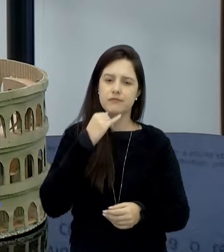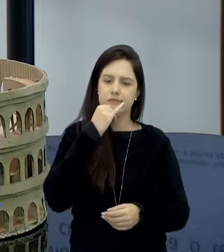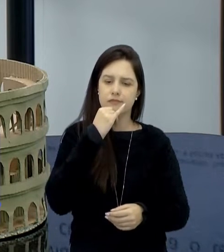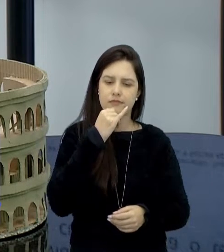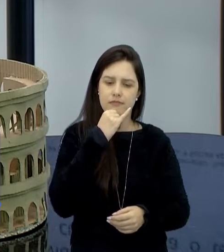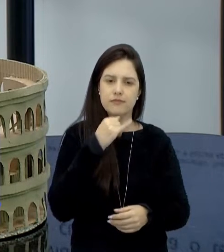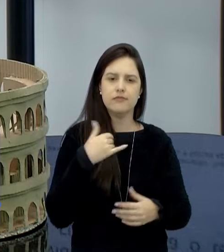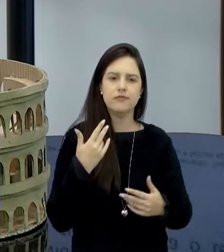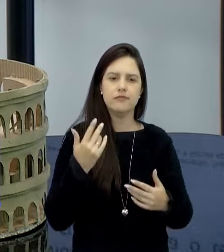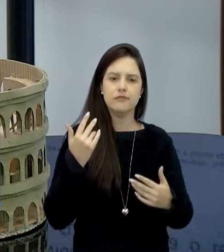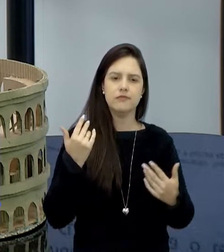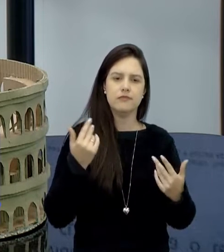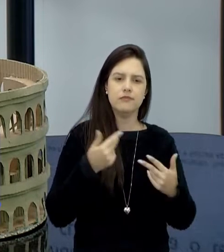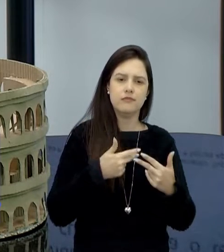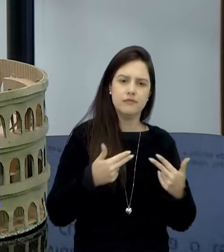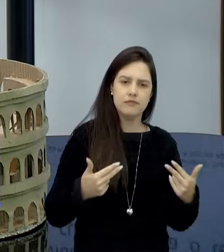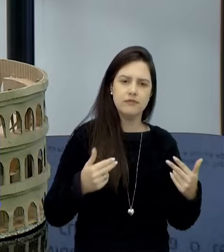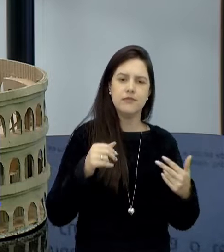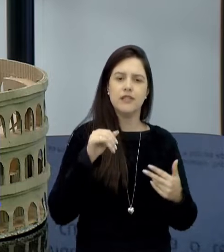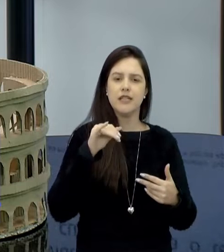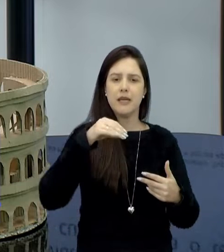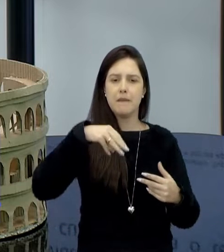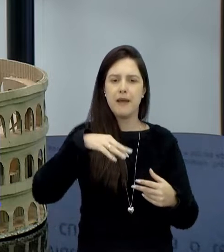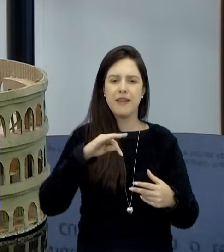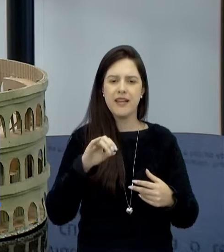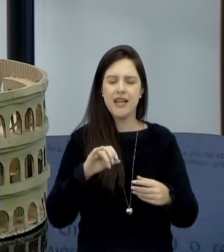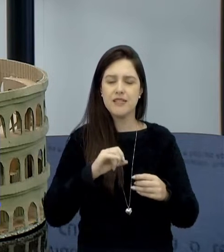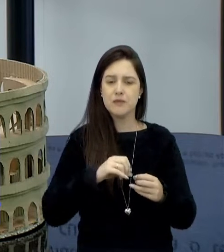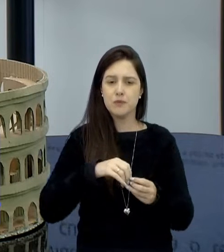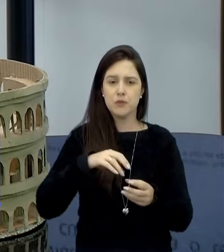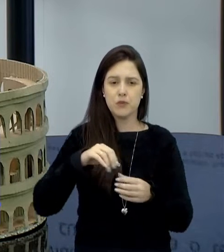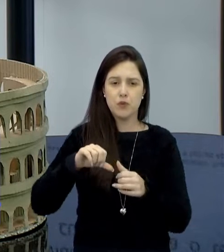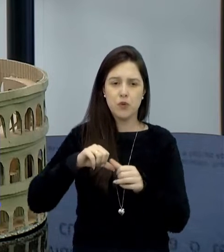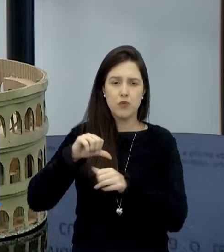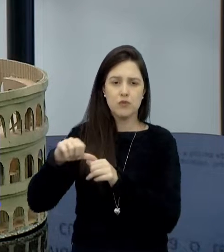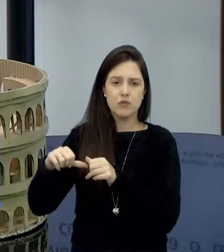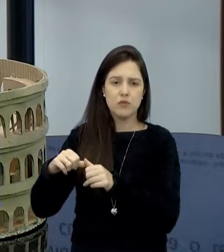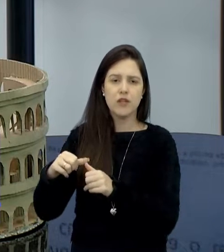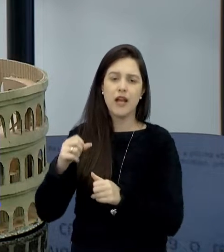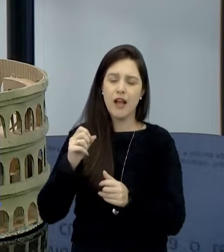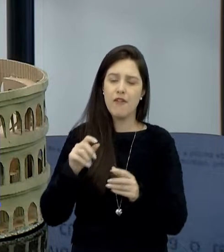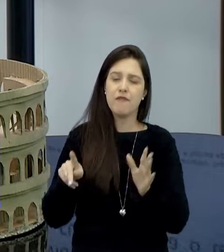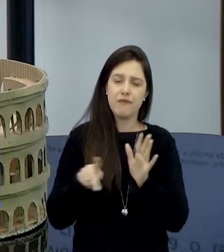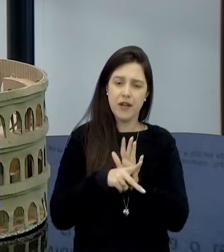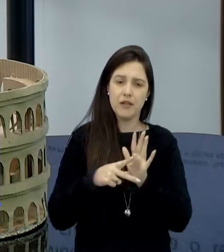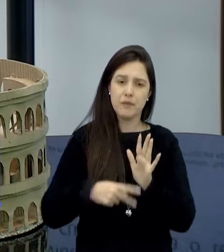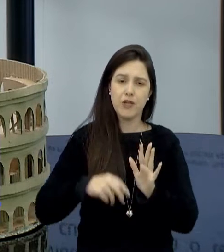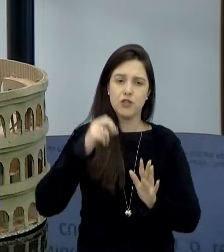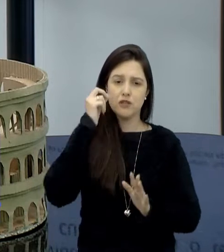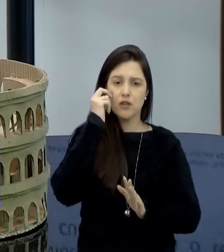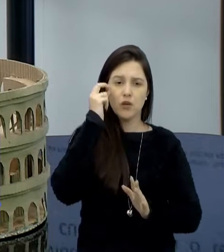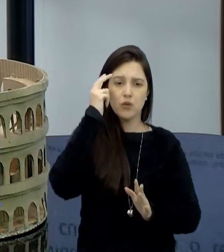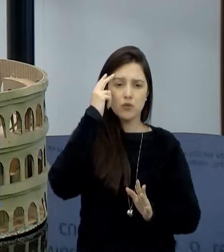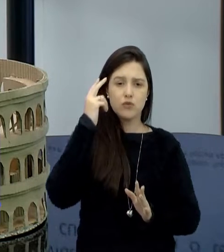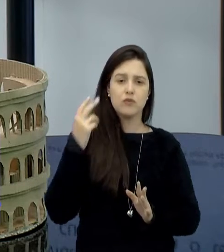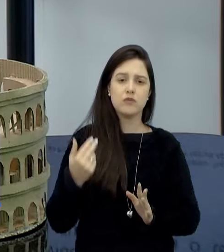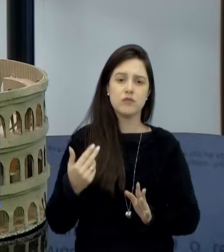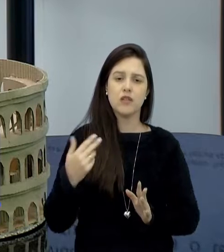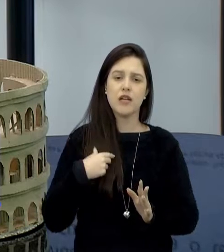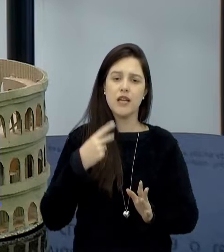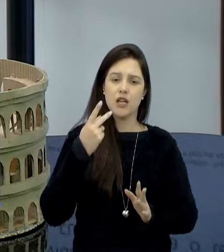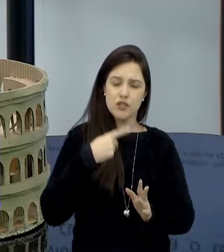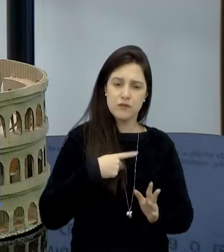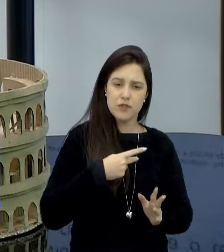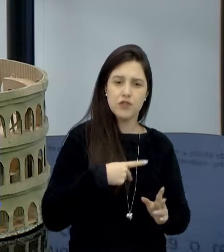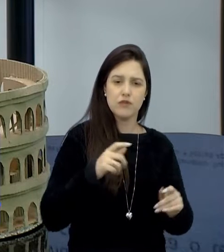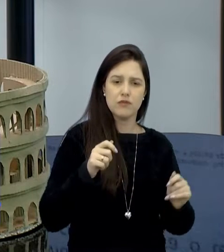leis, histórias que contamos, materiais que produzimos, tudo isso faz parte da nossa cultura. E aí vocês sabem que a cultura ela é subdividida, né? A gente tem